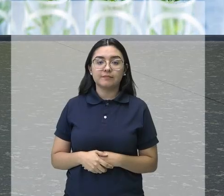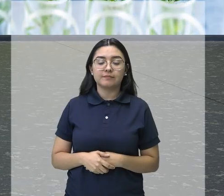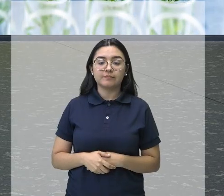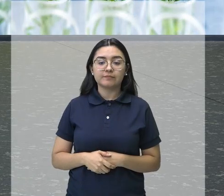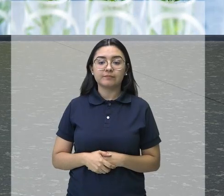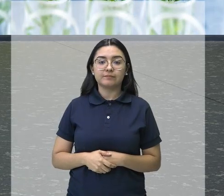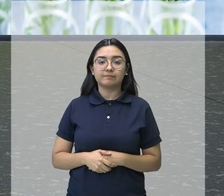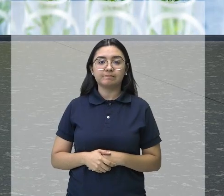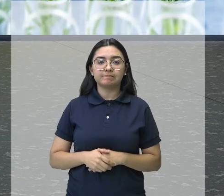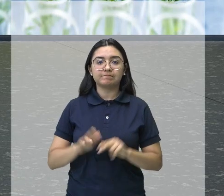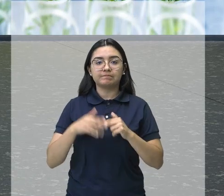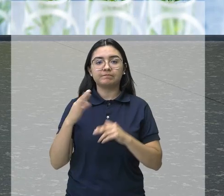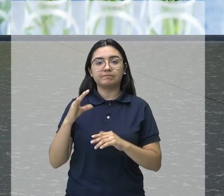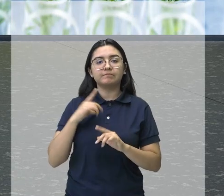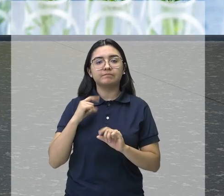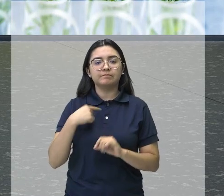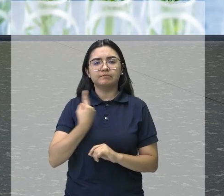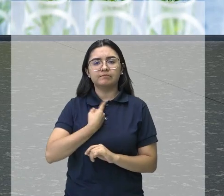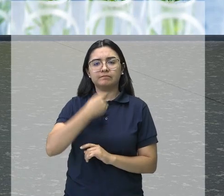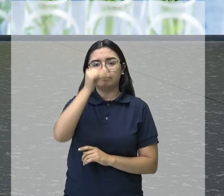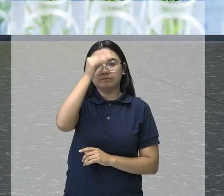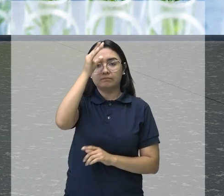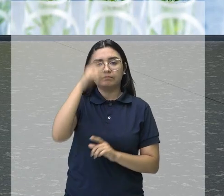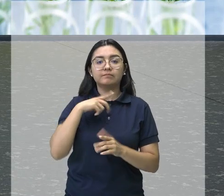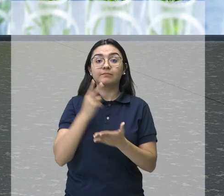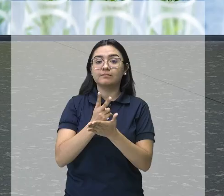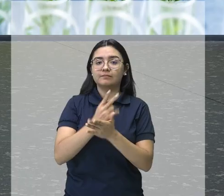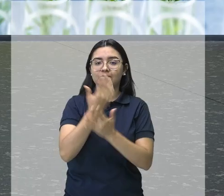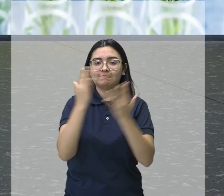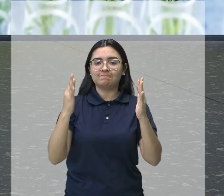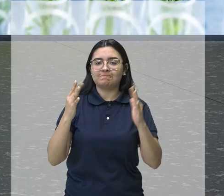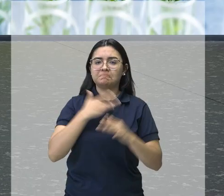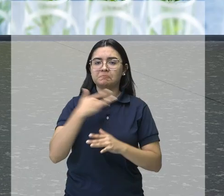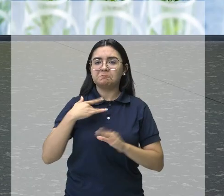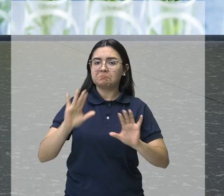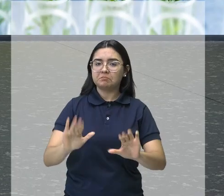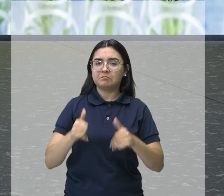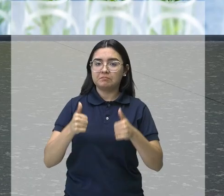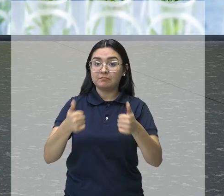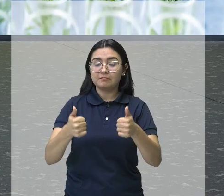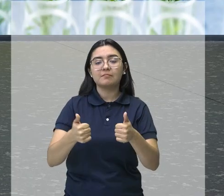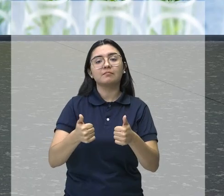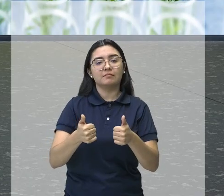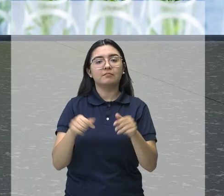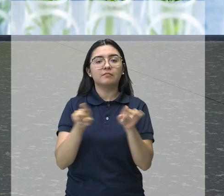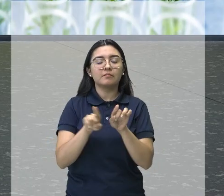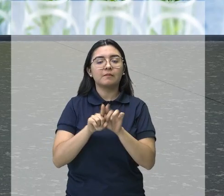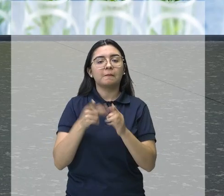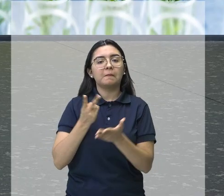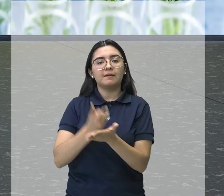que nós consigamos manter a natureza saudável, viva e nós